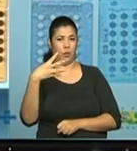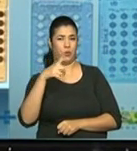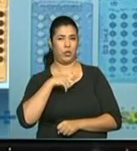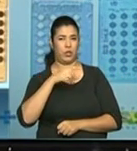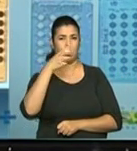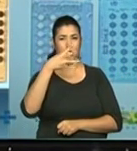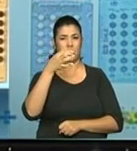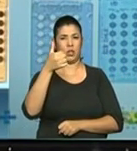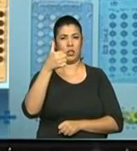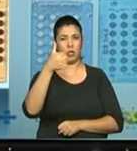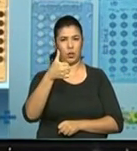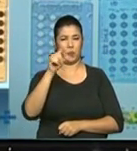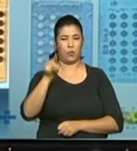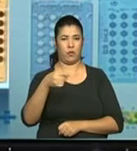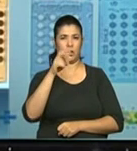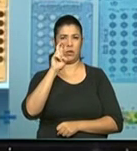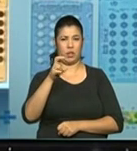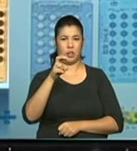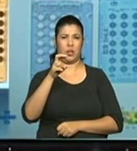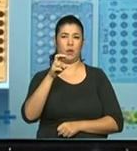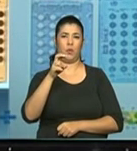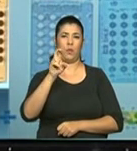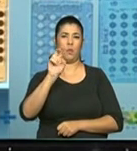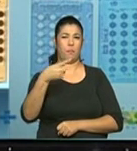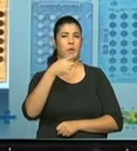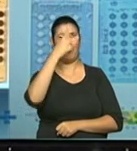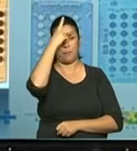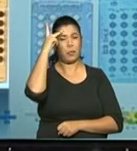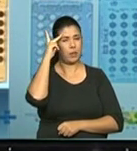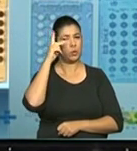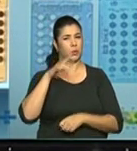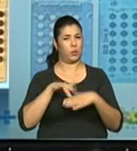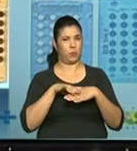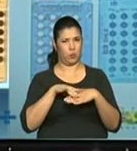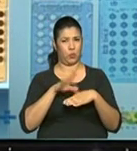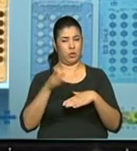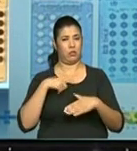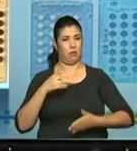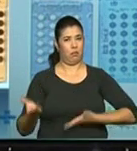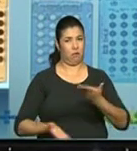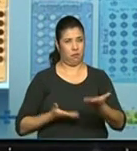31,5 mil doentes em tratamento, pessoas em tratamento.